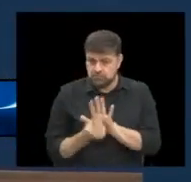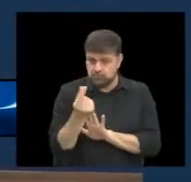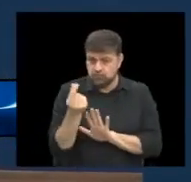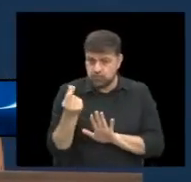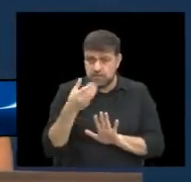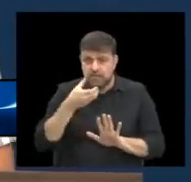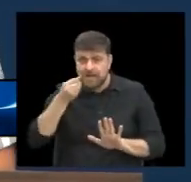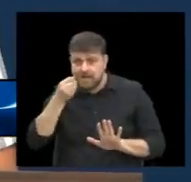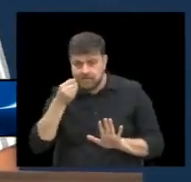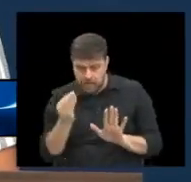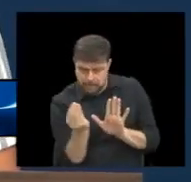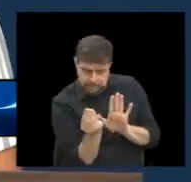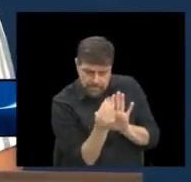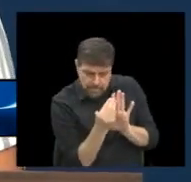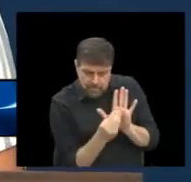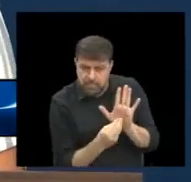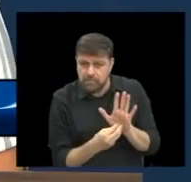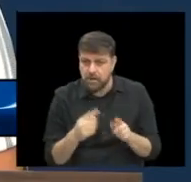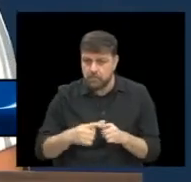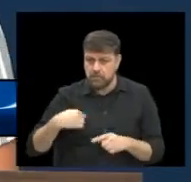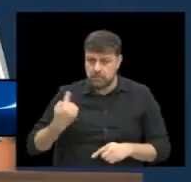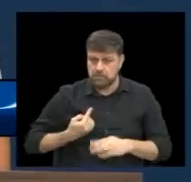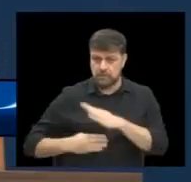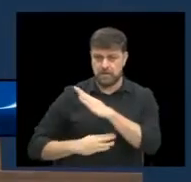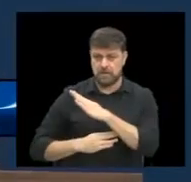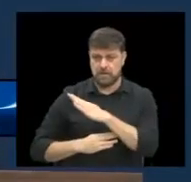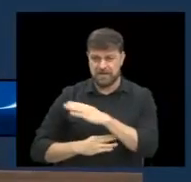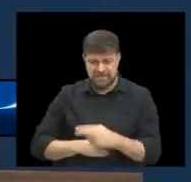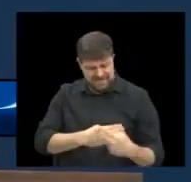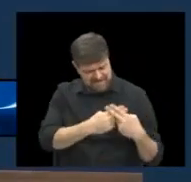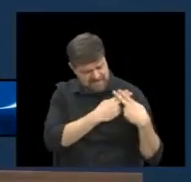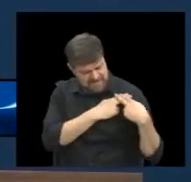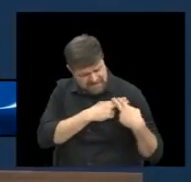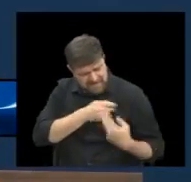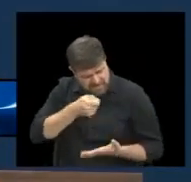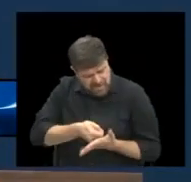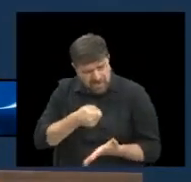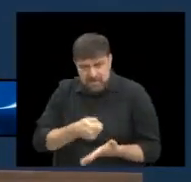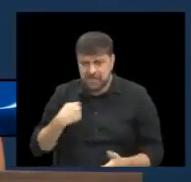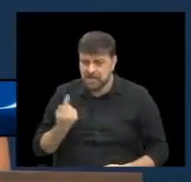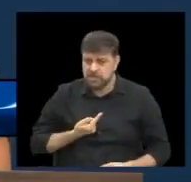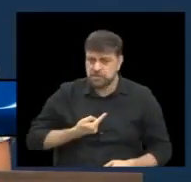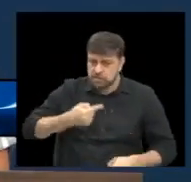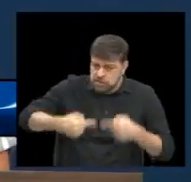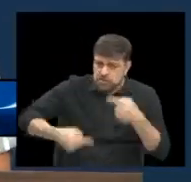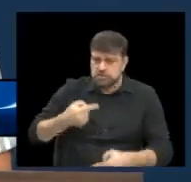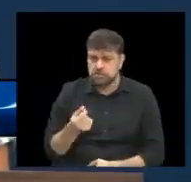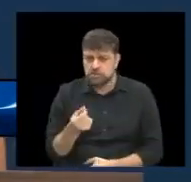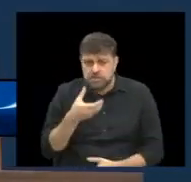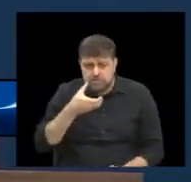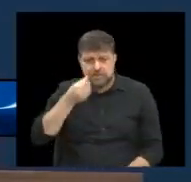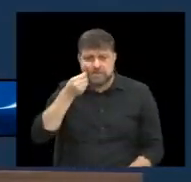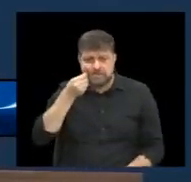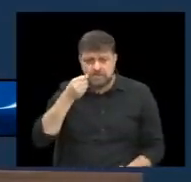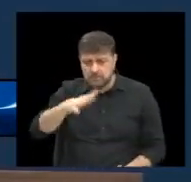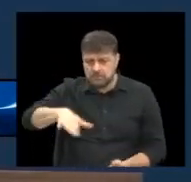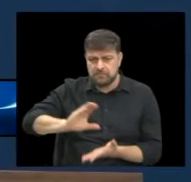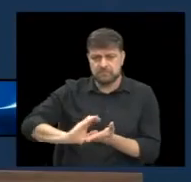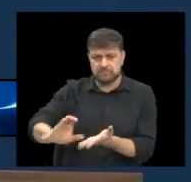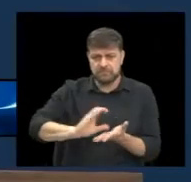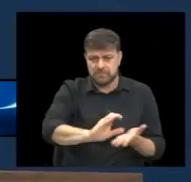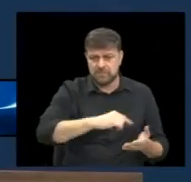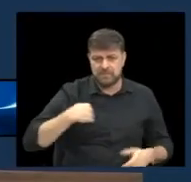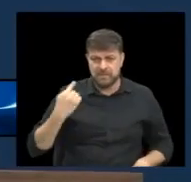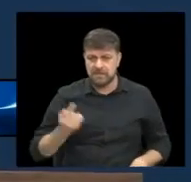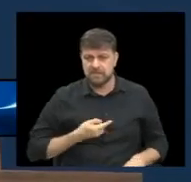importantes, porque afinal é papel da casa, é papel da Câmara discutir o orçamento. Senão isso aqui vira uma